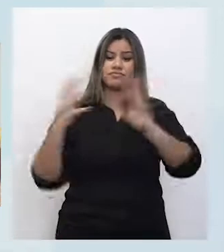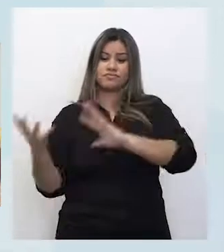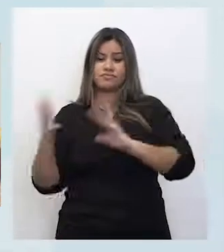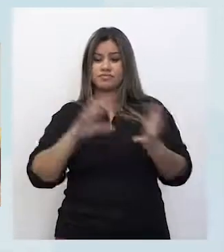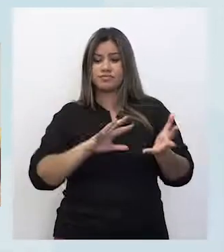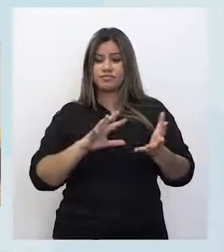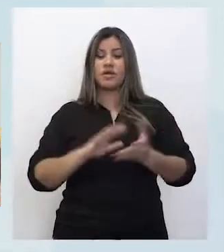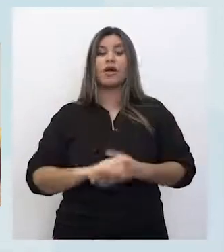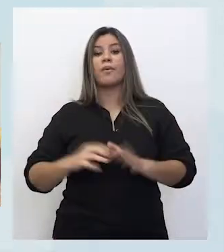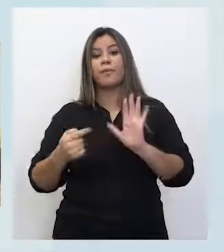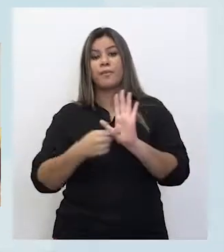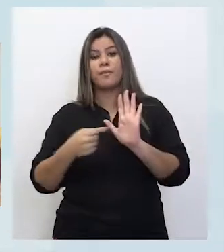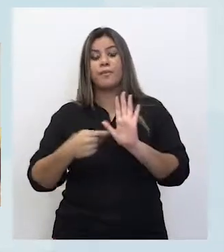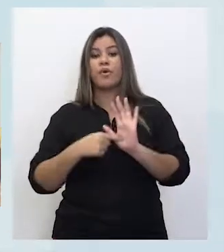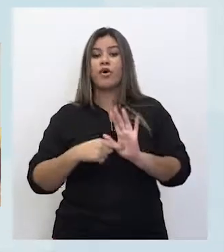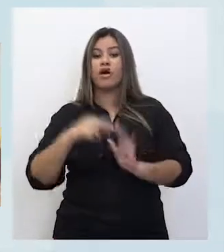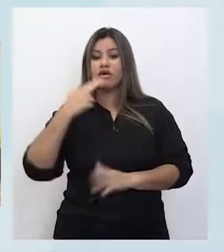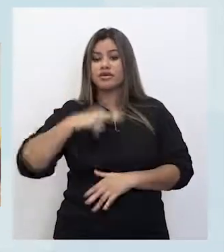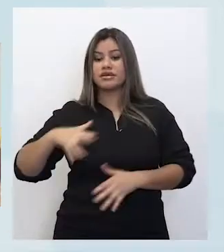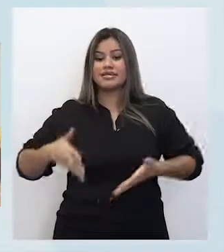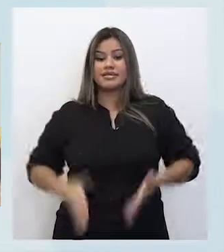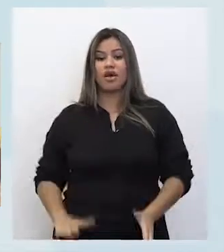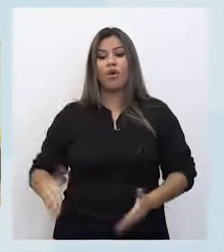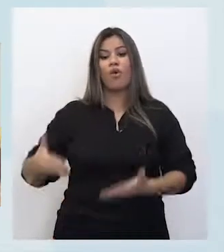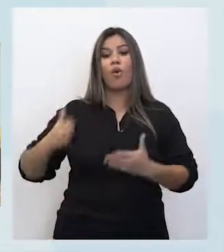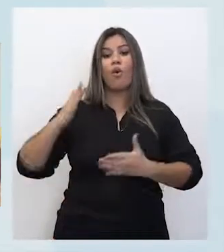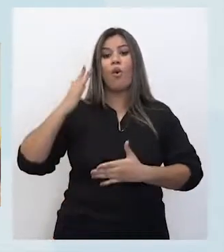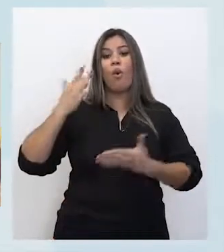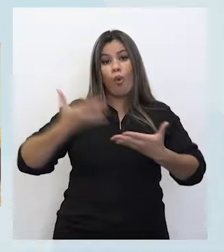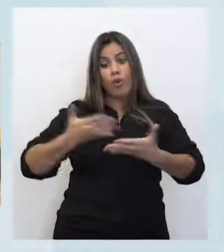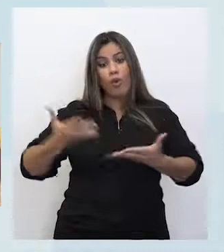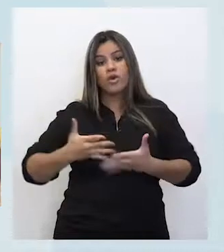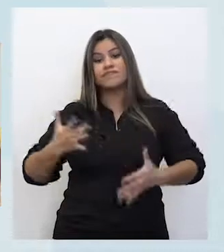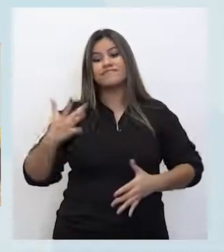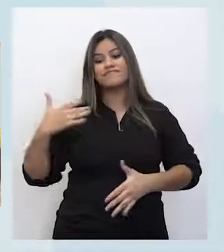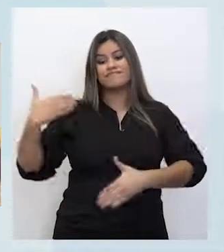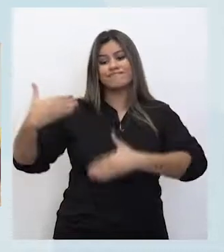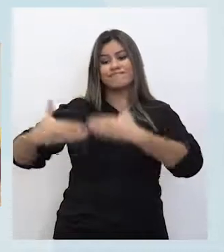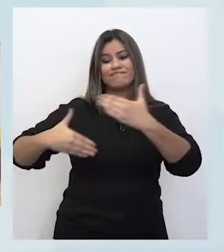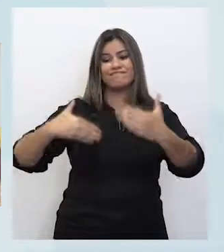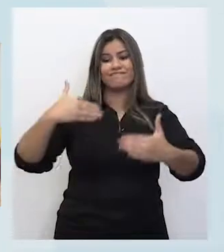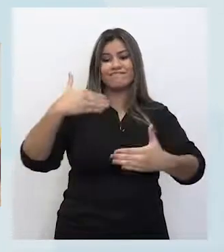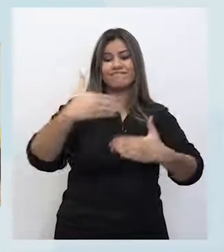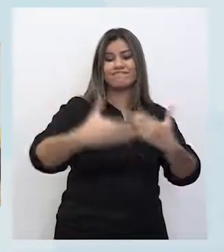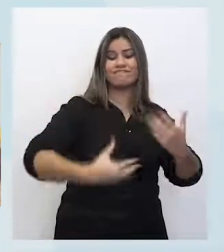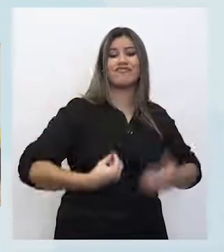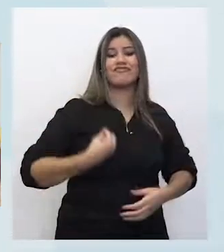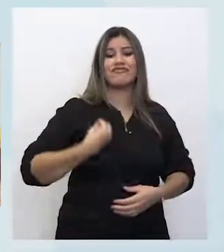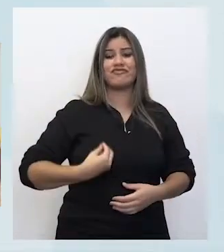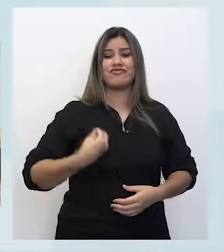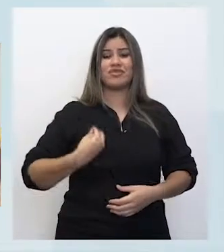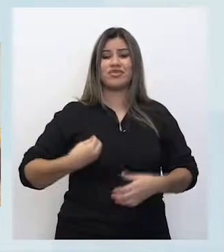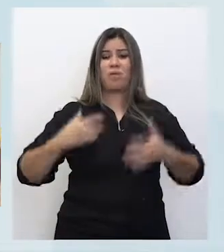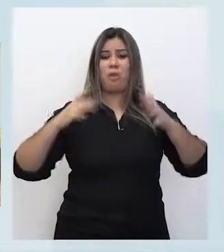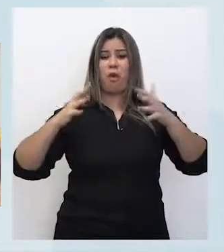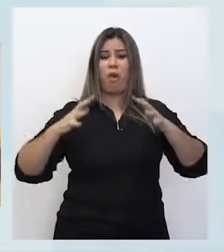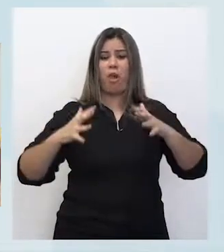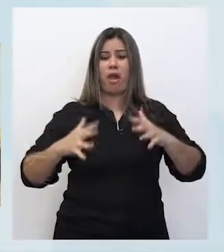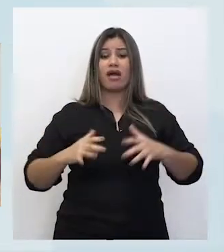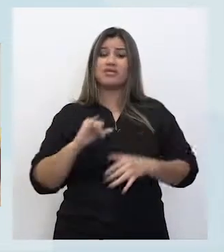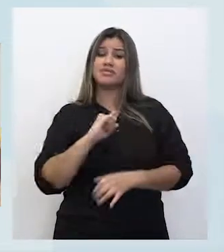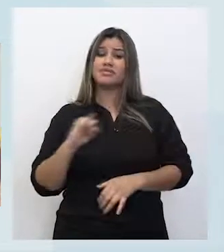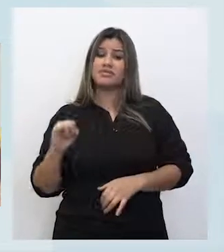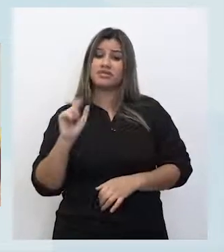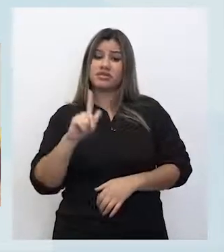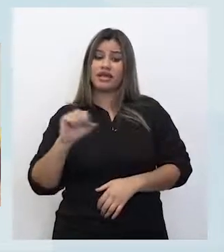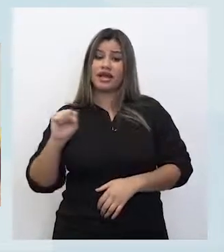aponta que uma criança nascida hoje terá prejuízos ao longo de toda a vida caso o ritmo de emissão de carbono